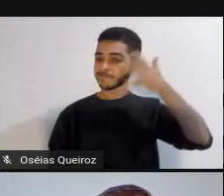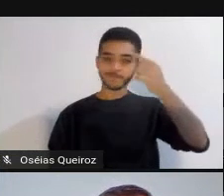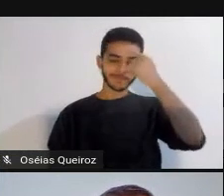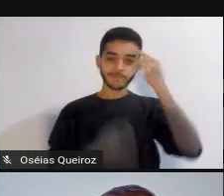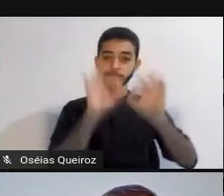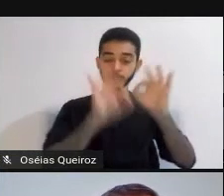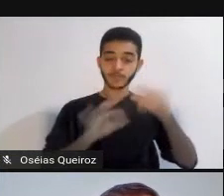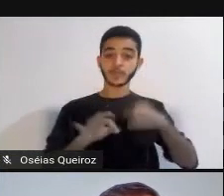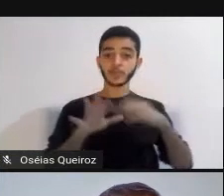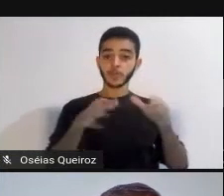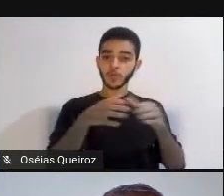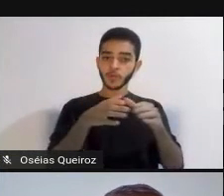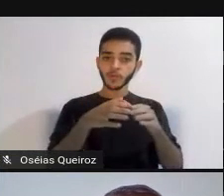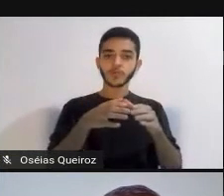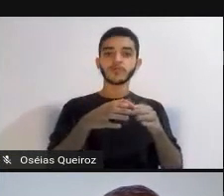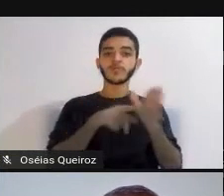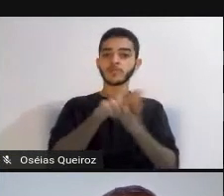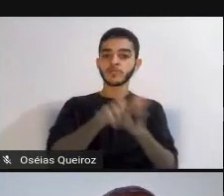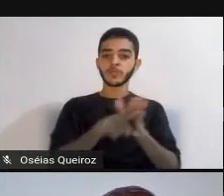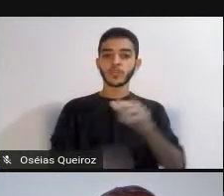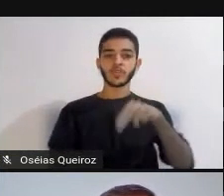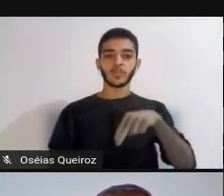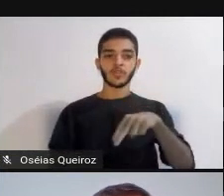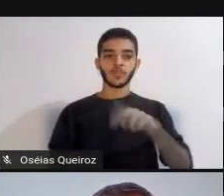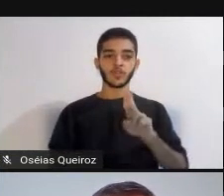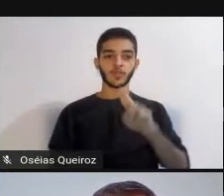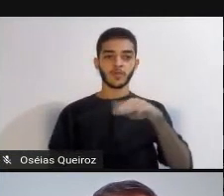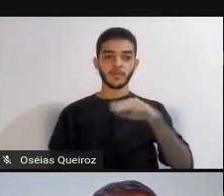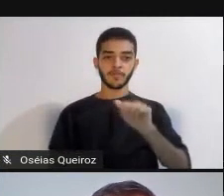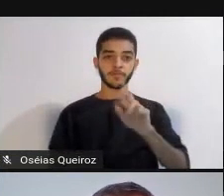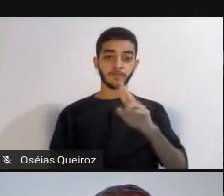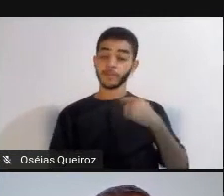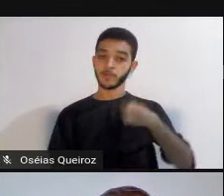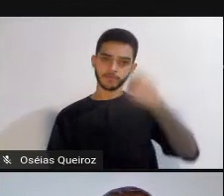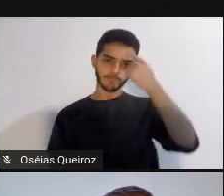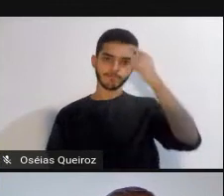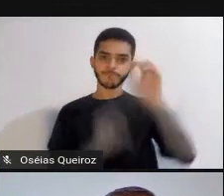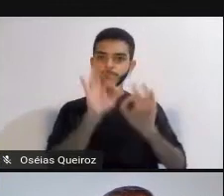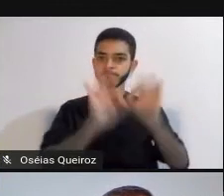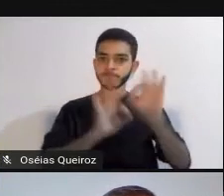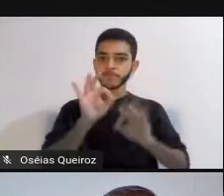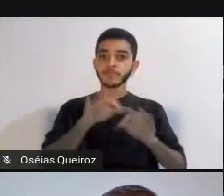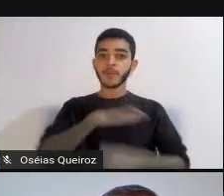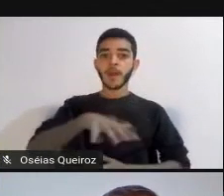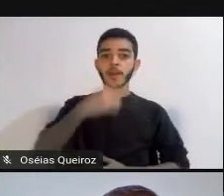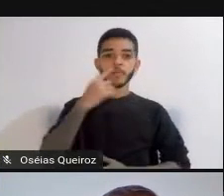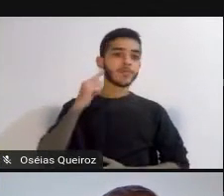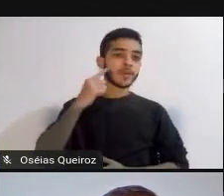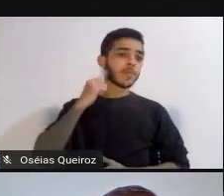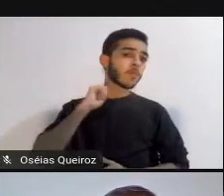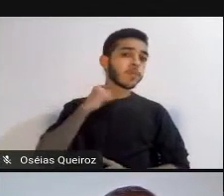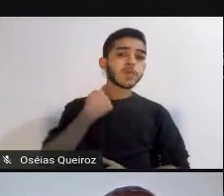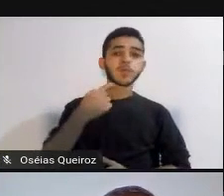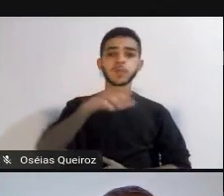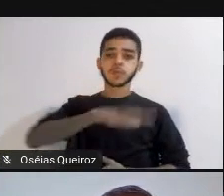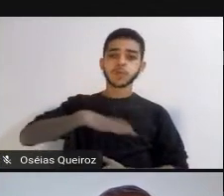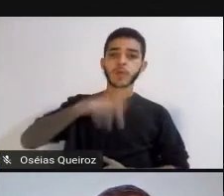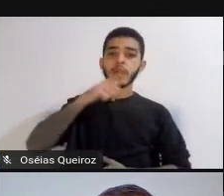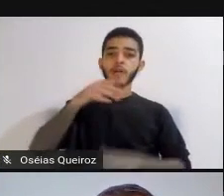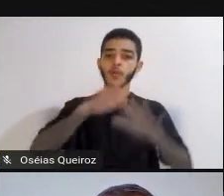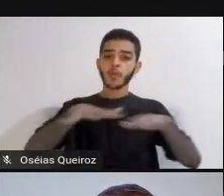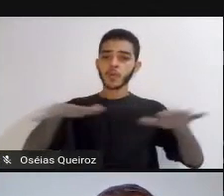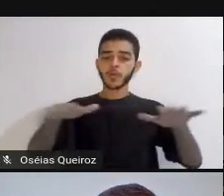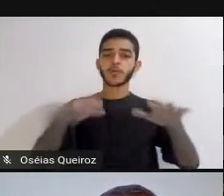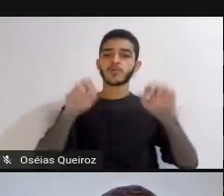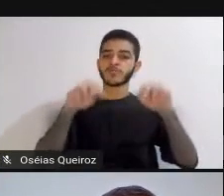eu desenvolvo principalmente nessa parte de poluição microplástica. Então, para o evento, nós pensamos na palestra